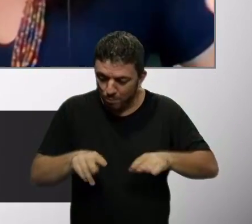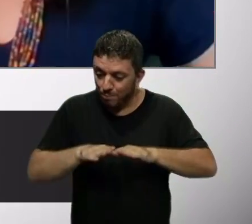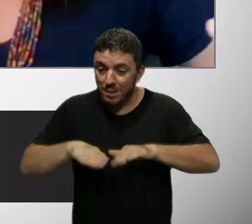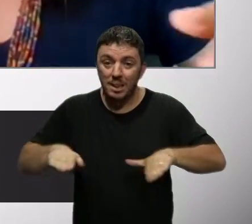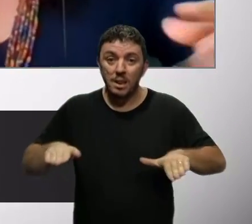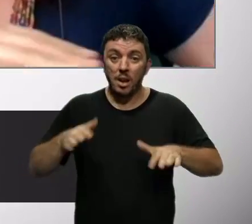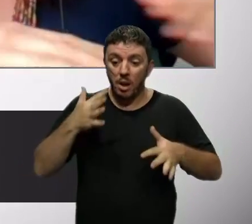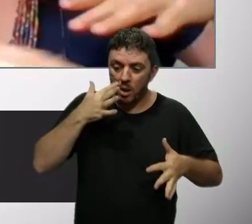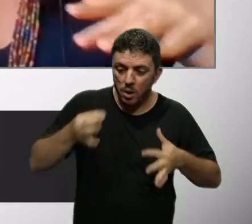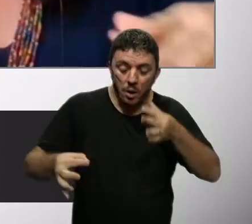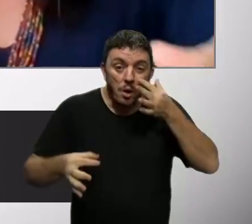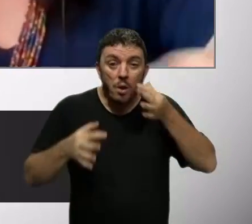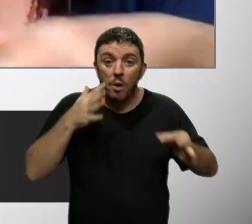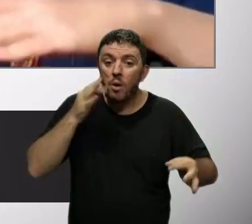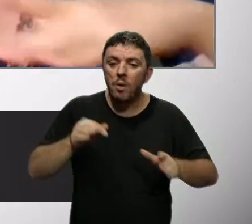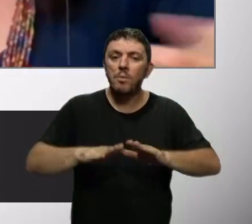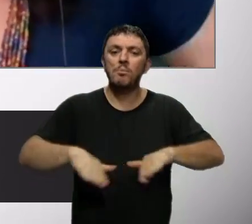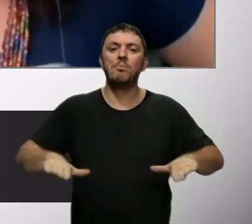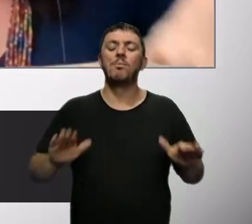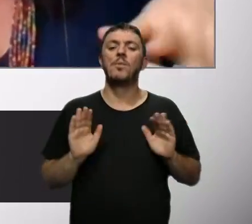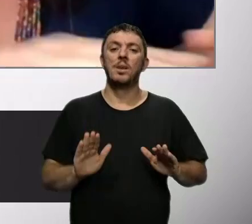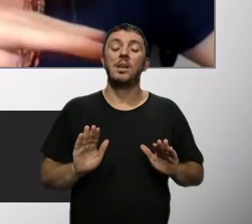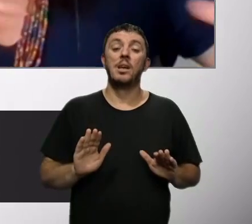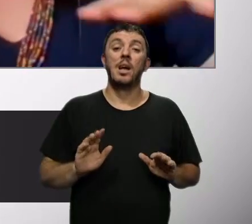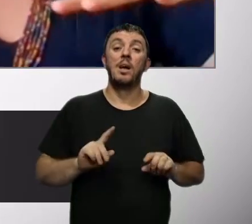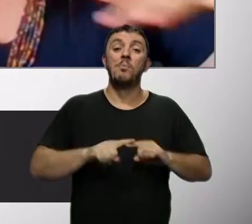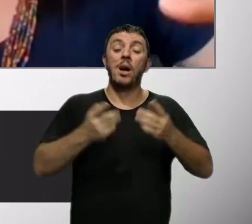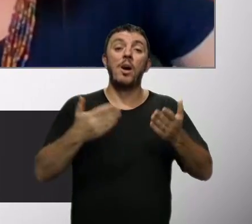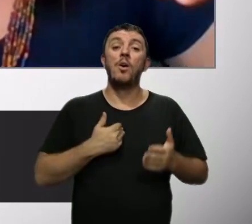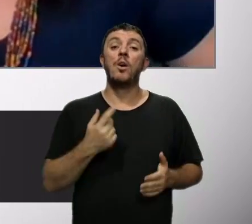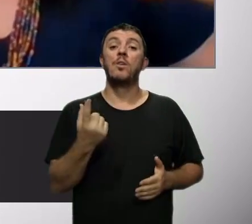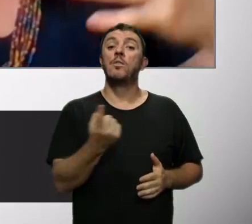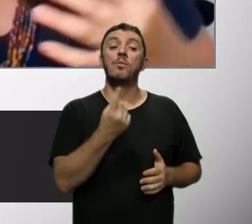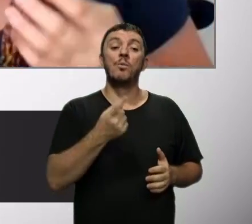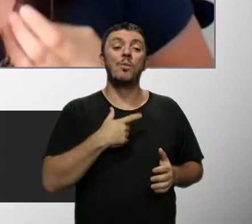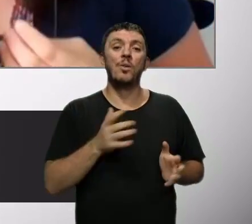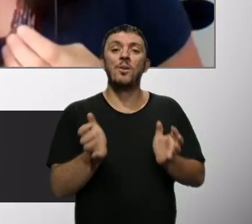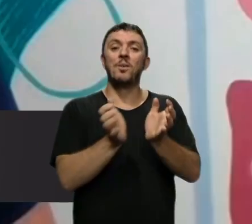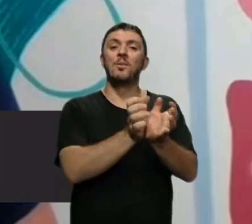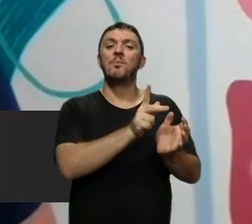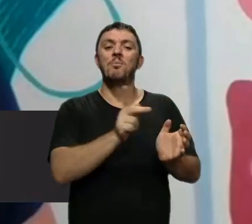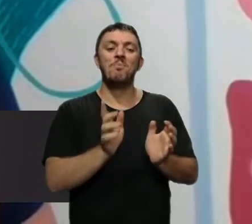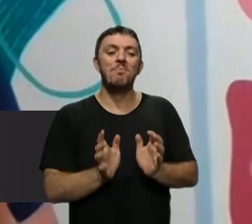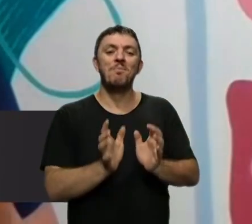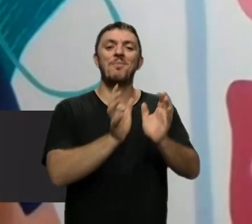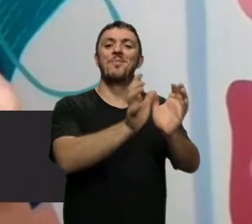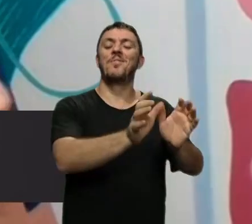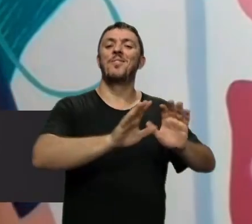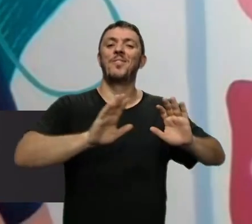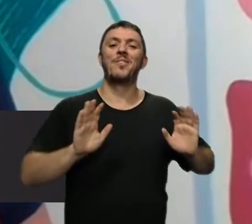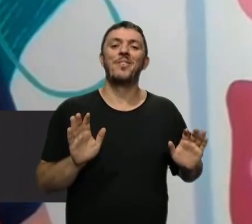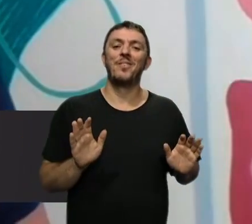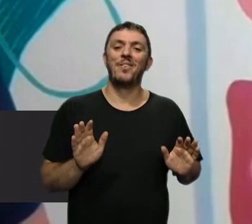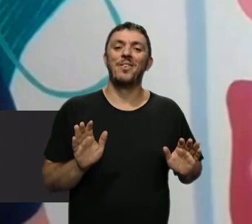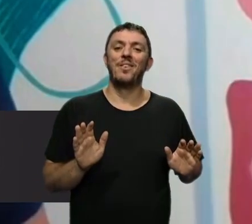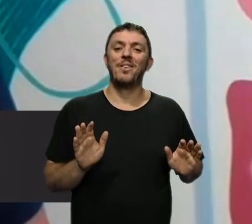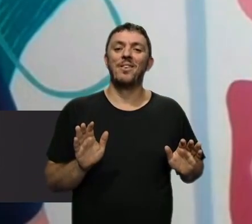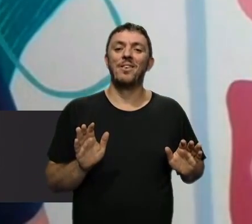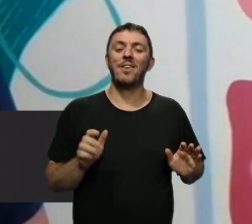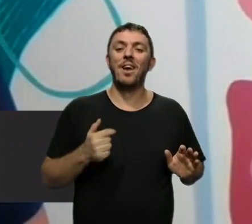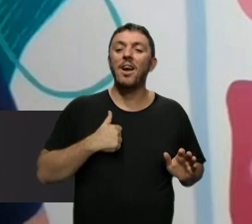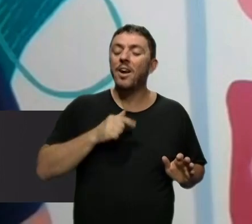com os pequenos, então é sempre a gente dando apoio, olhando as interações. Eu nunca tinha parado para olhar para a copa